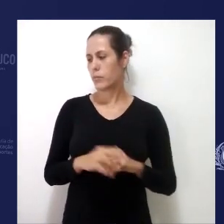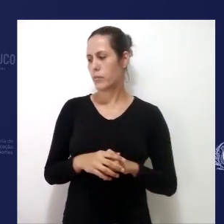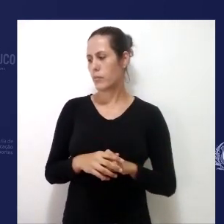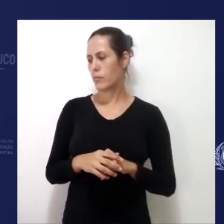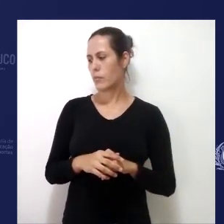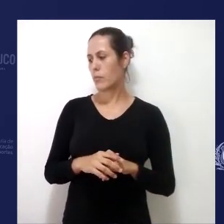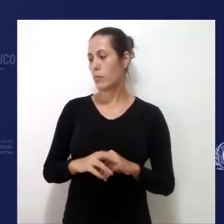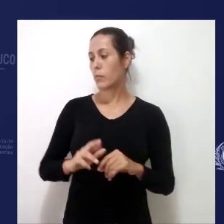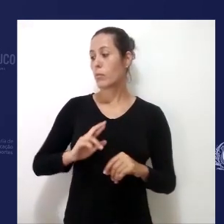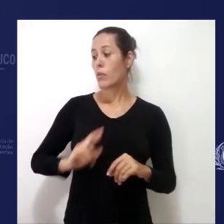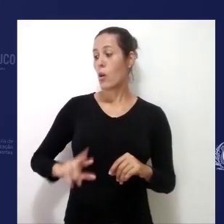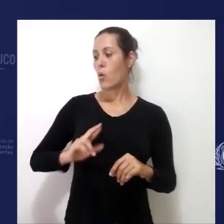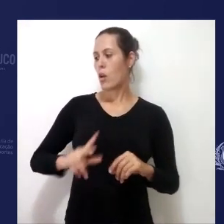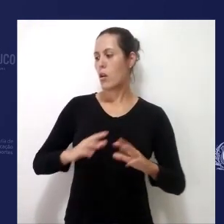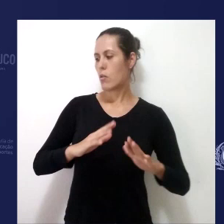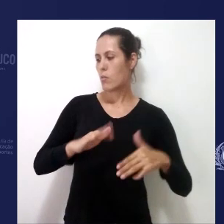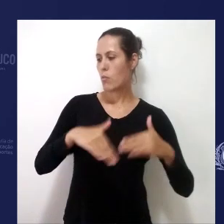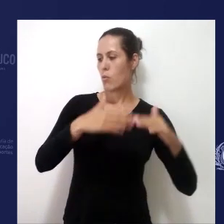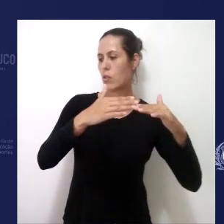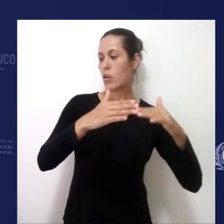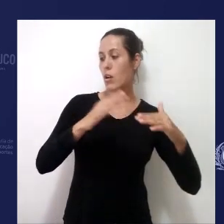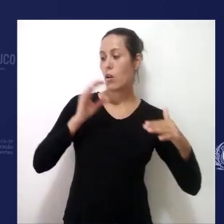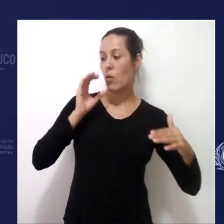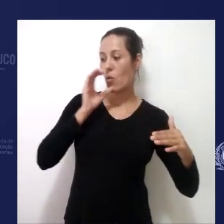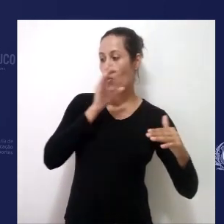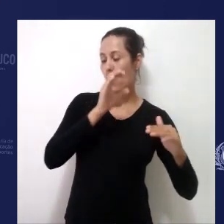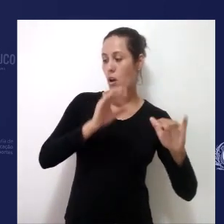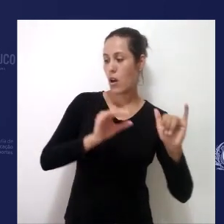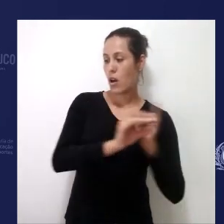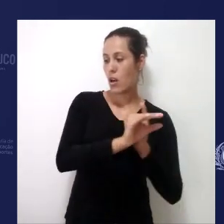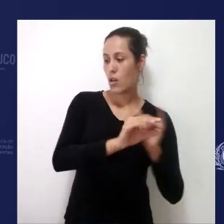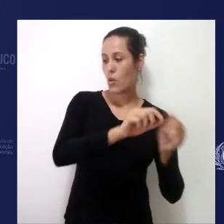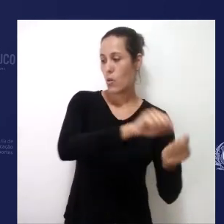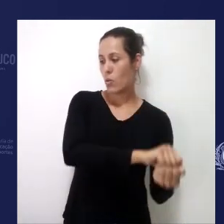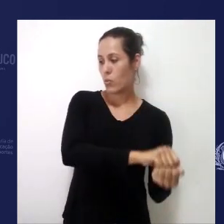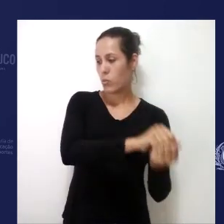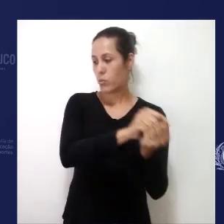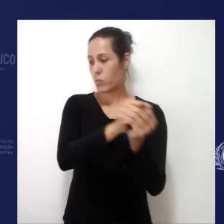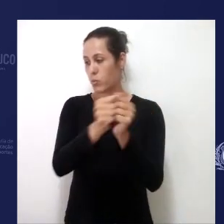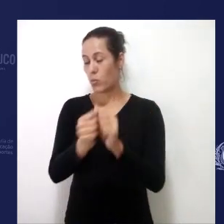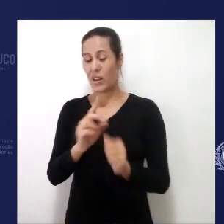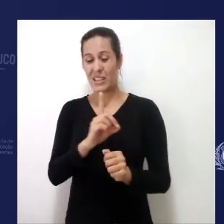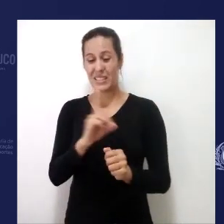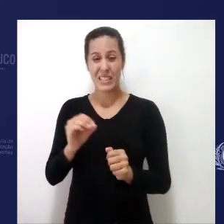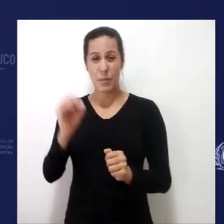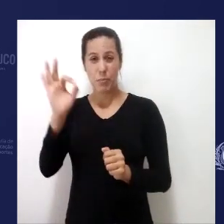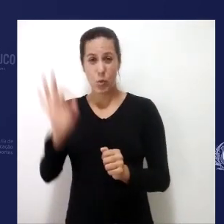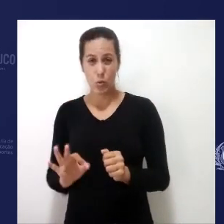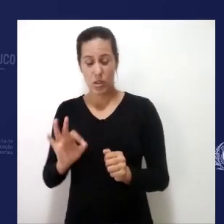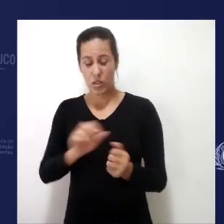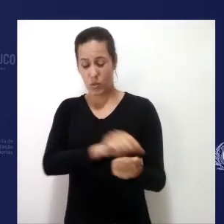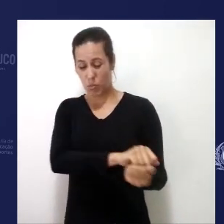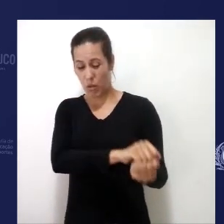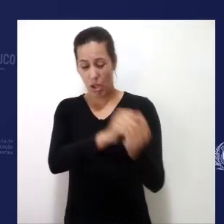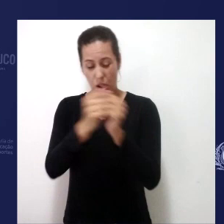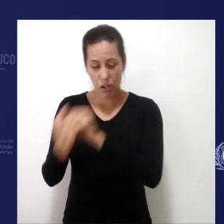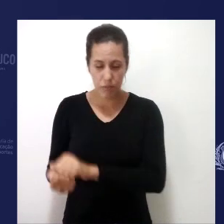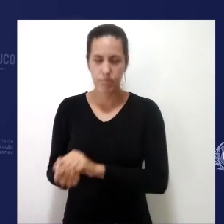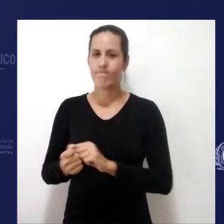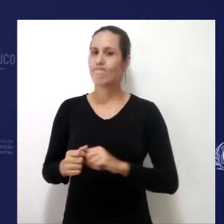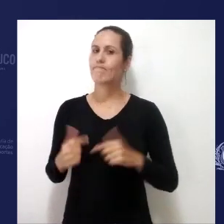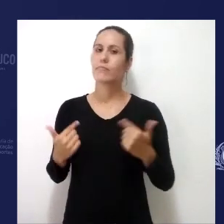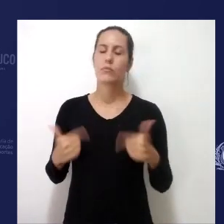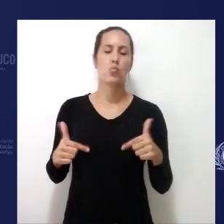termodinâmica, que não há processos em que o calor é convertido integralmente em trabalho. Então a gente vê aí